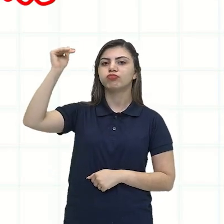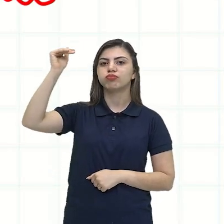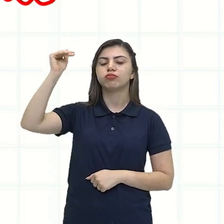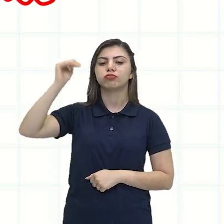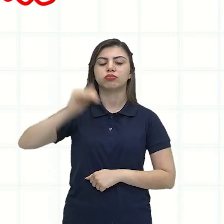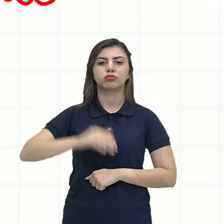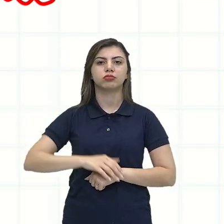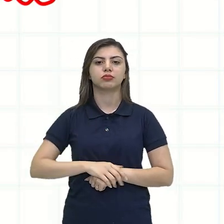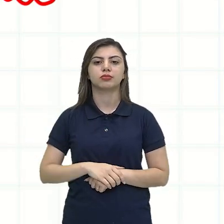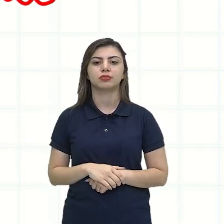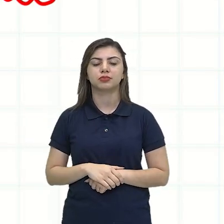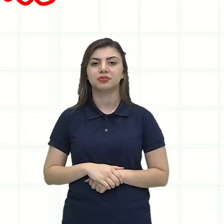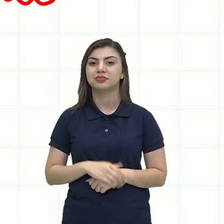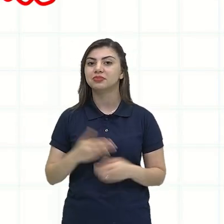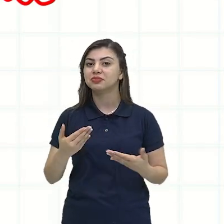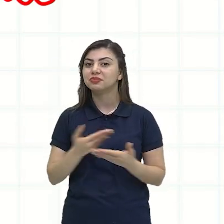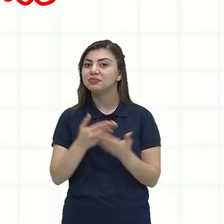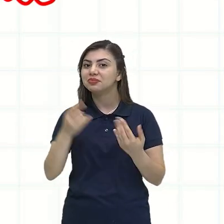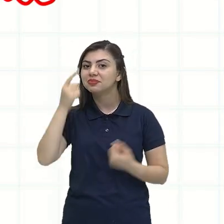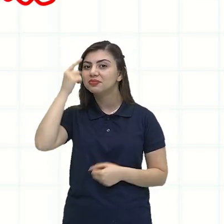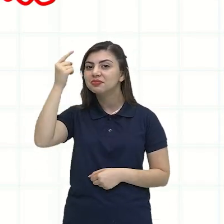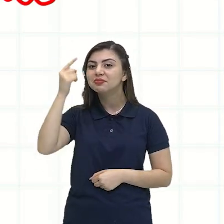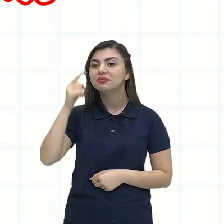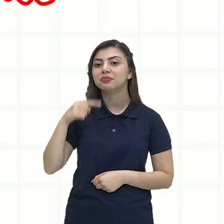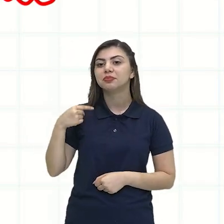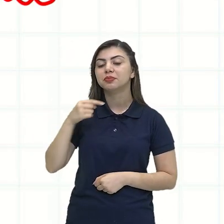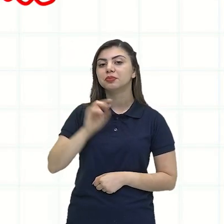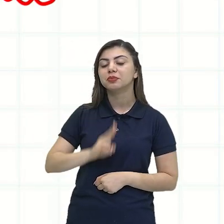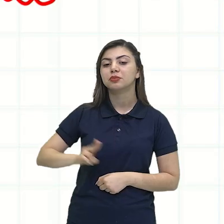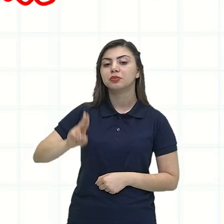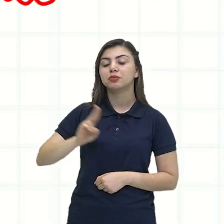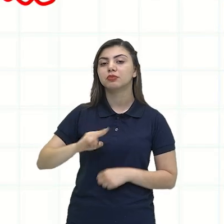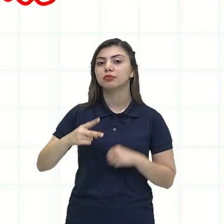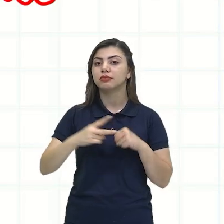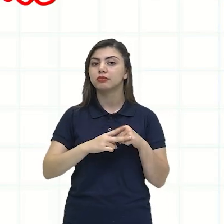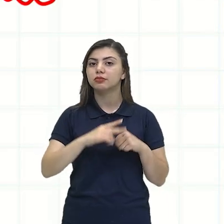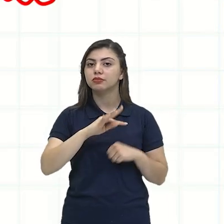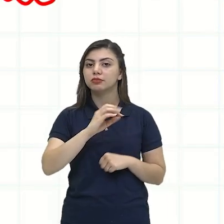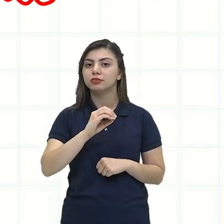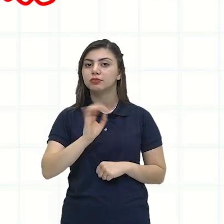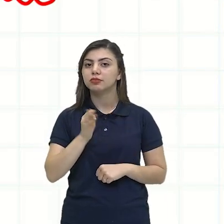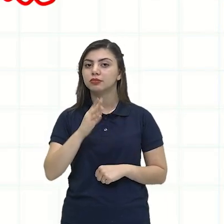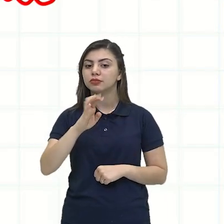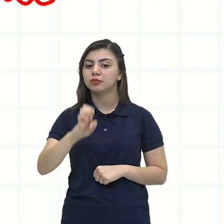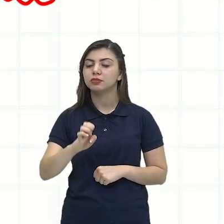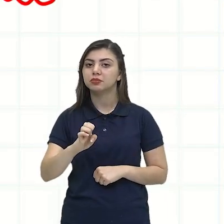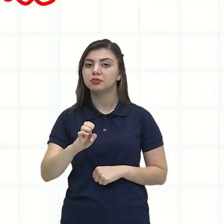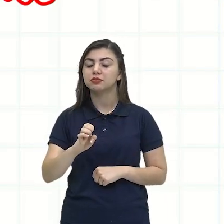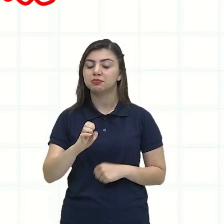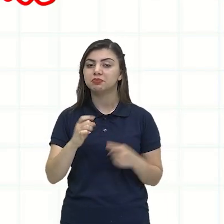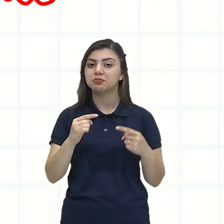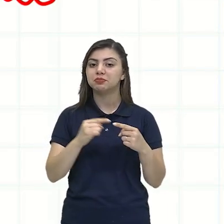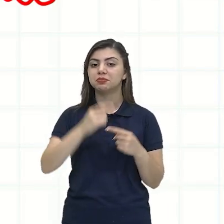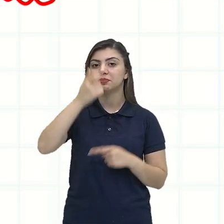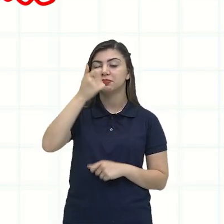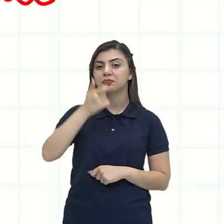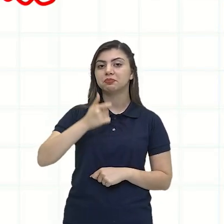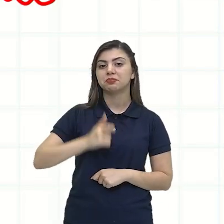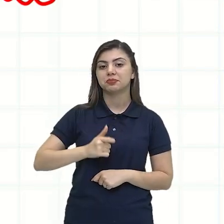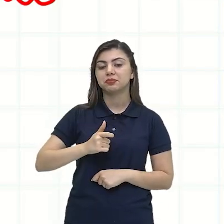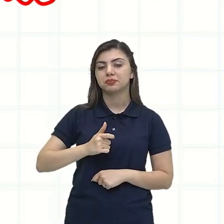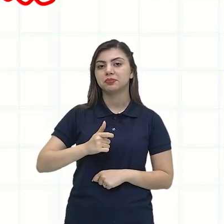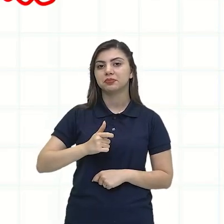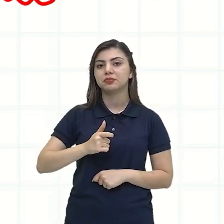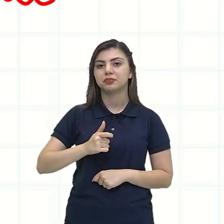certo? Então, sempre lembrando que nós utilizamos o verbo to be para falar da gente, tá bom? Então, eu estou